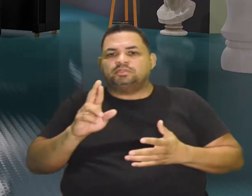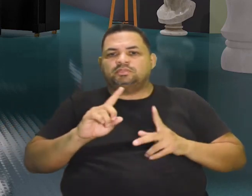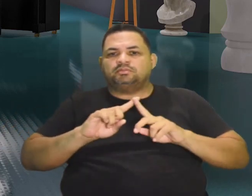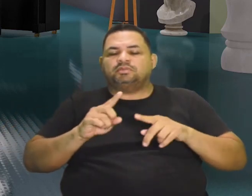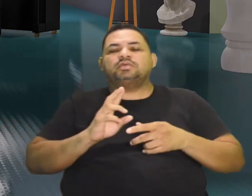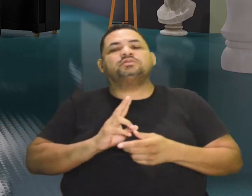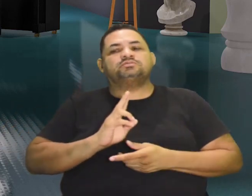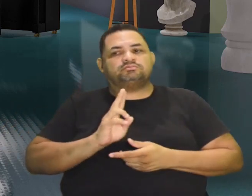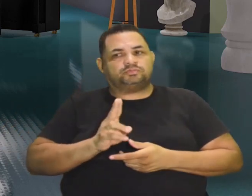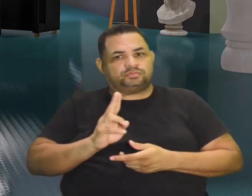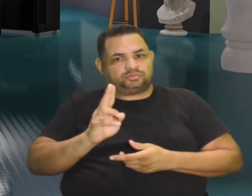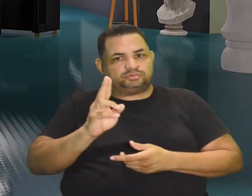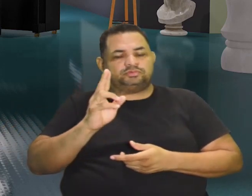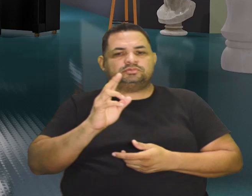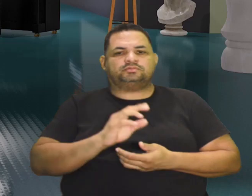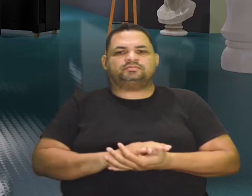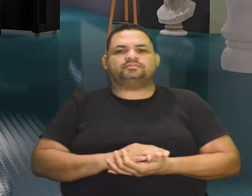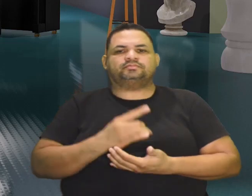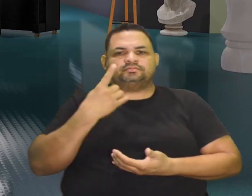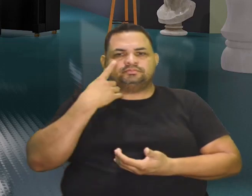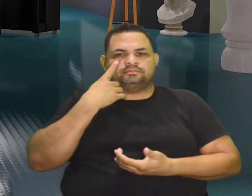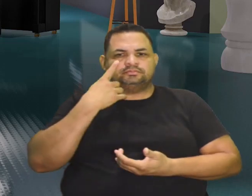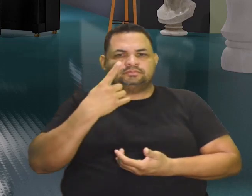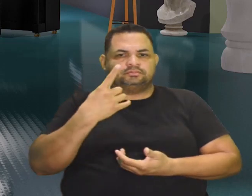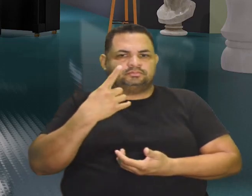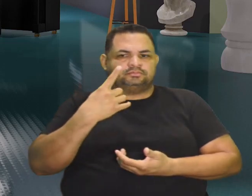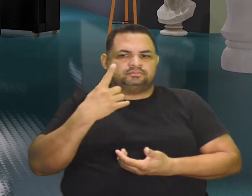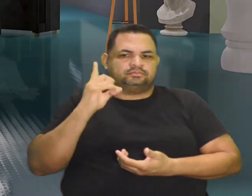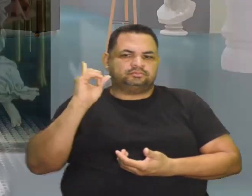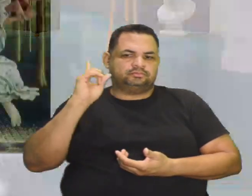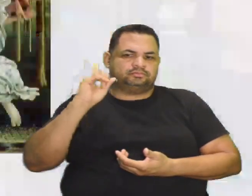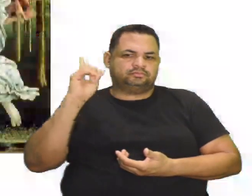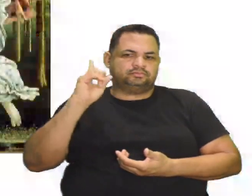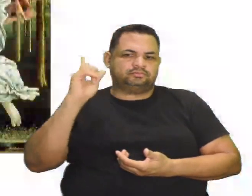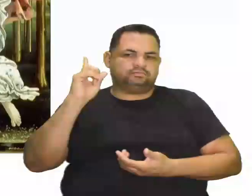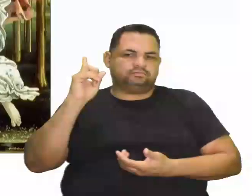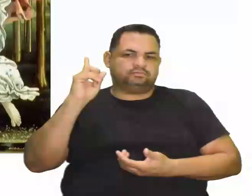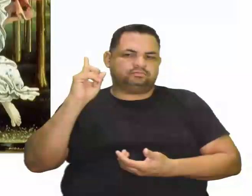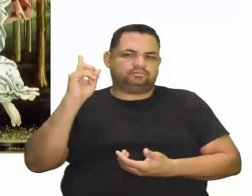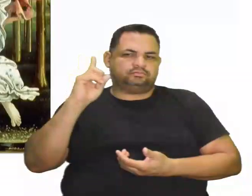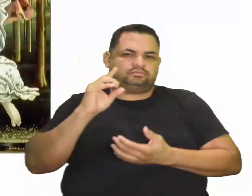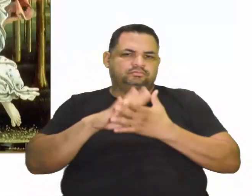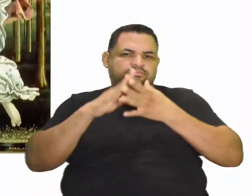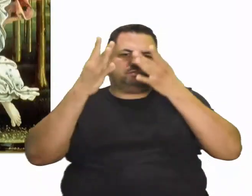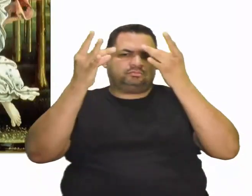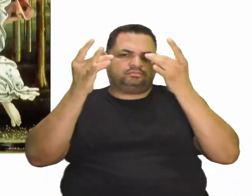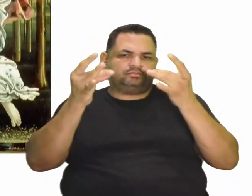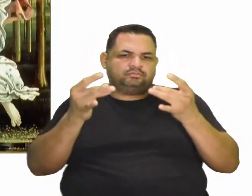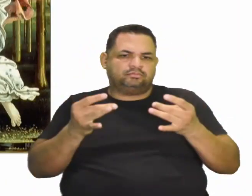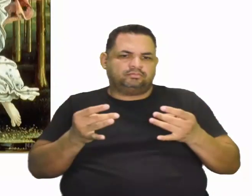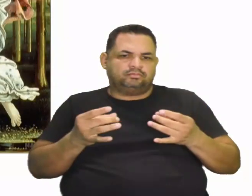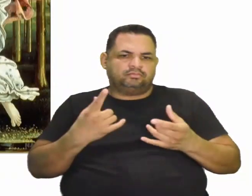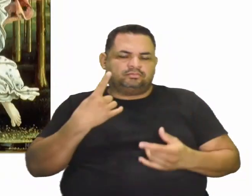ainda abordavam. Então, dá uma olhada aqui para essa tela. Vamos olhar ela com detalhe, vamos ver algumas